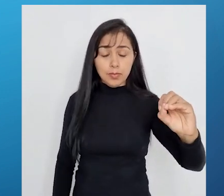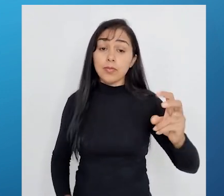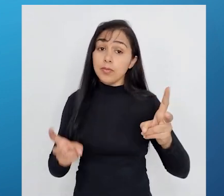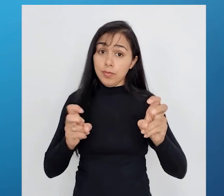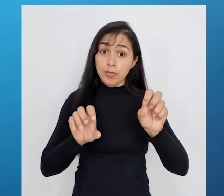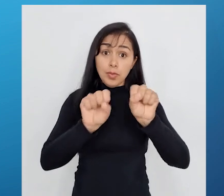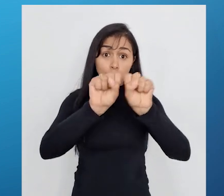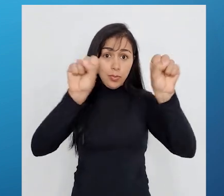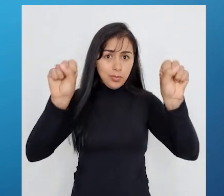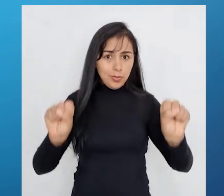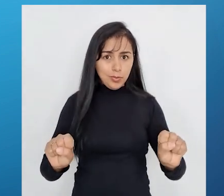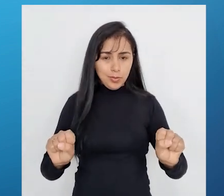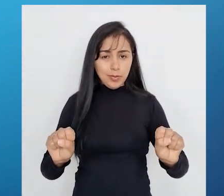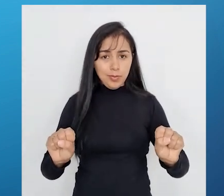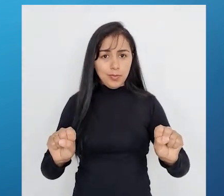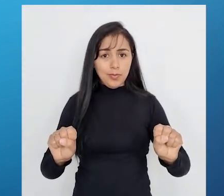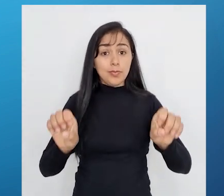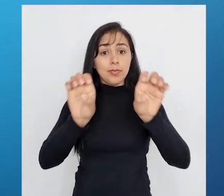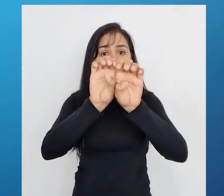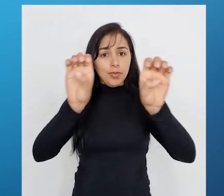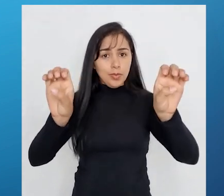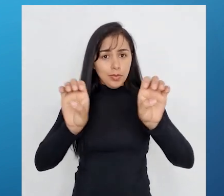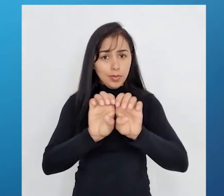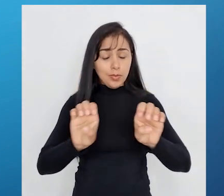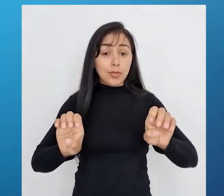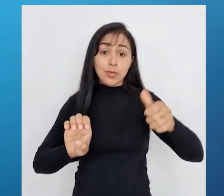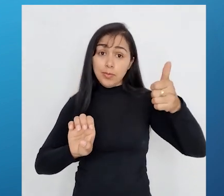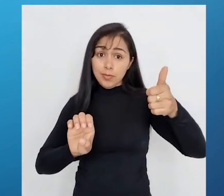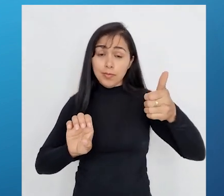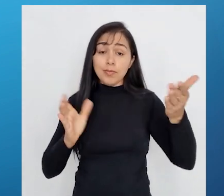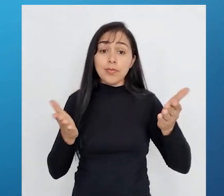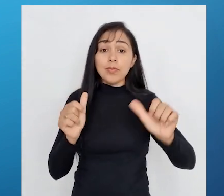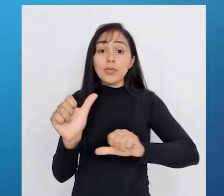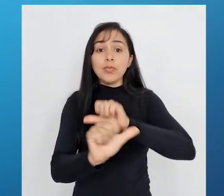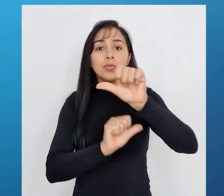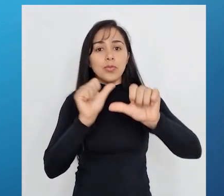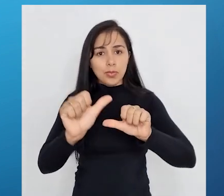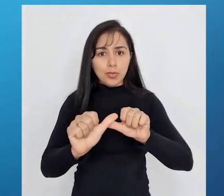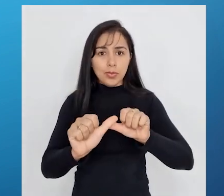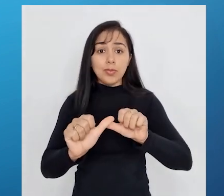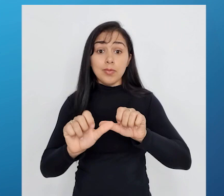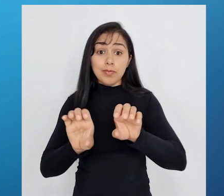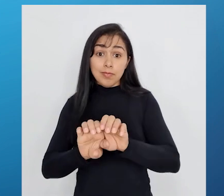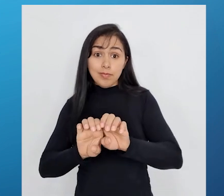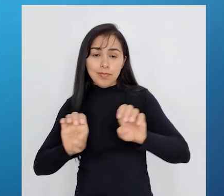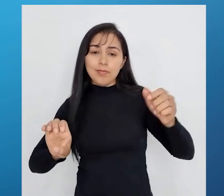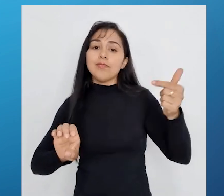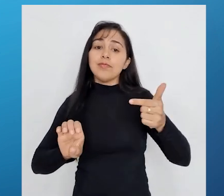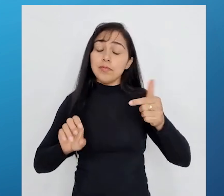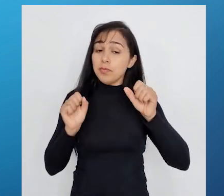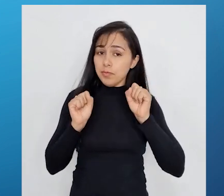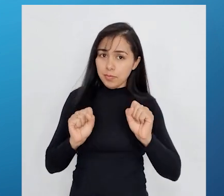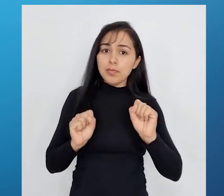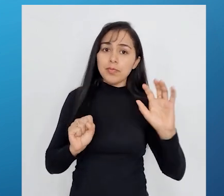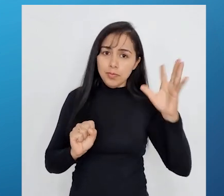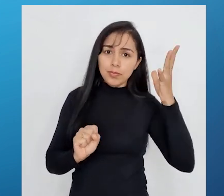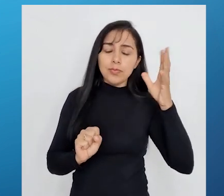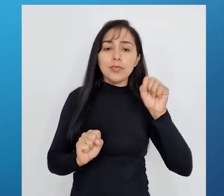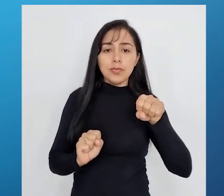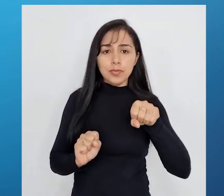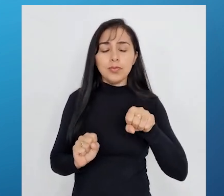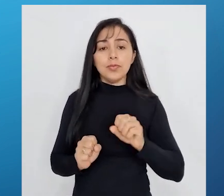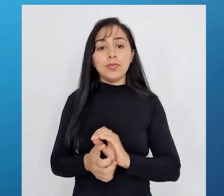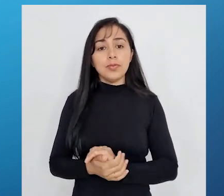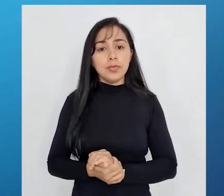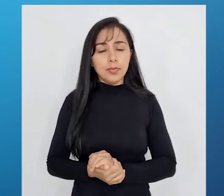do primeiro grau, ele acabou virando uma equação do segundo grau, pessoal. Isso pode acontecer, né? A gente